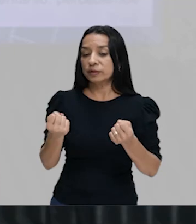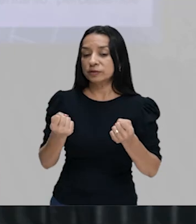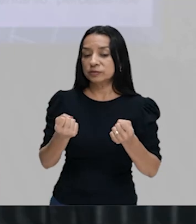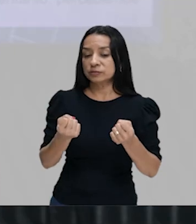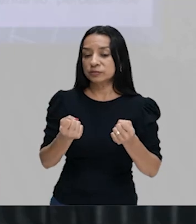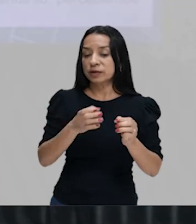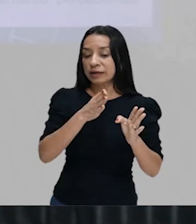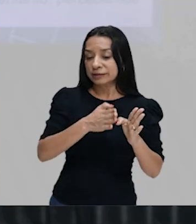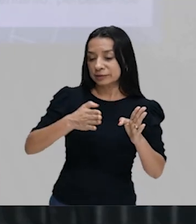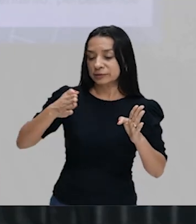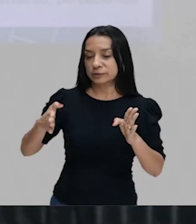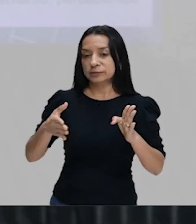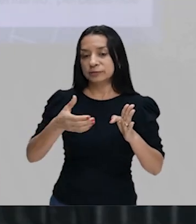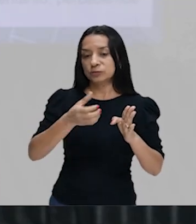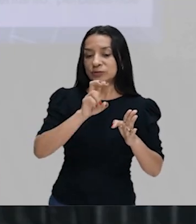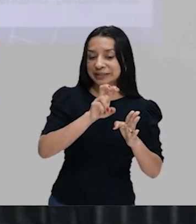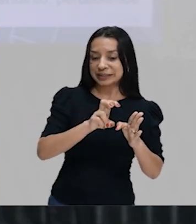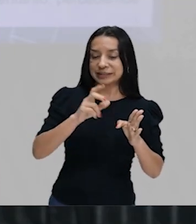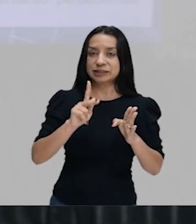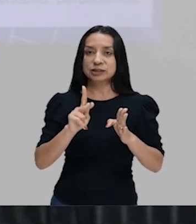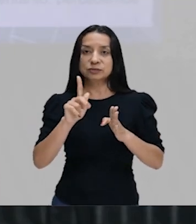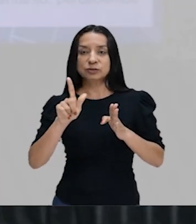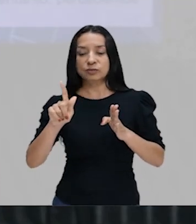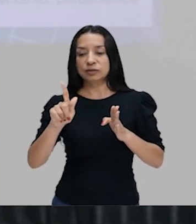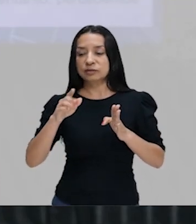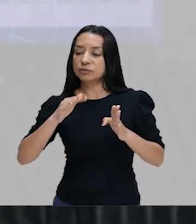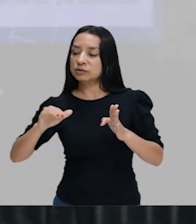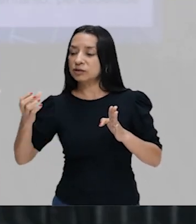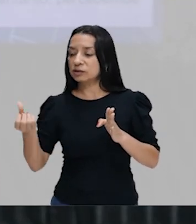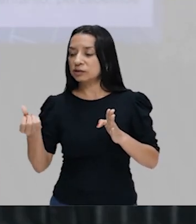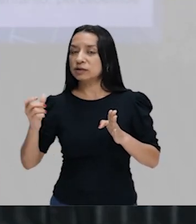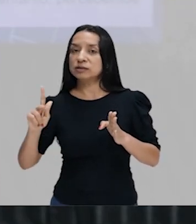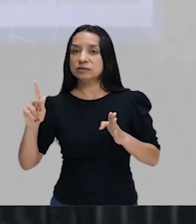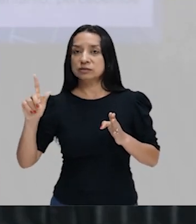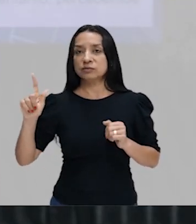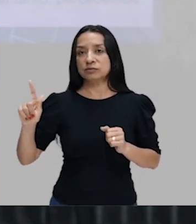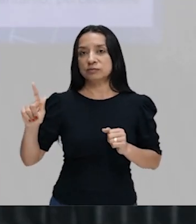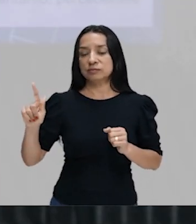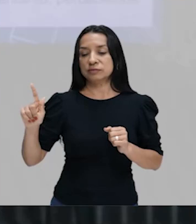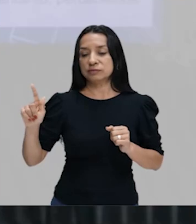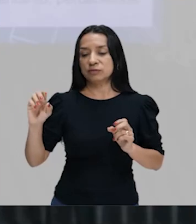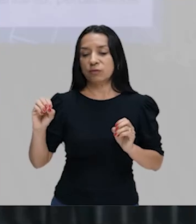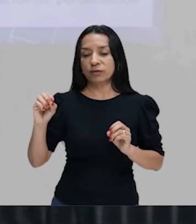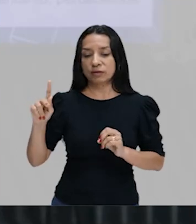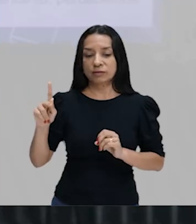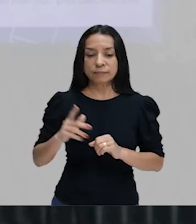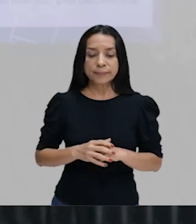compreendido entre 5 quilogramas e 6 quilogramas, tá bom? Então,